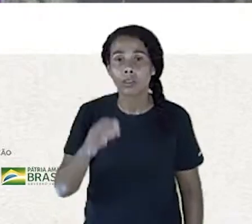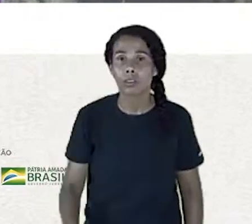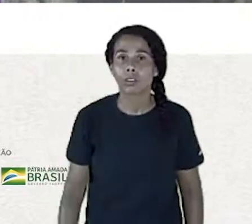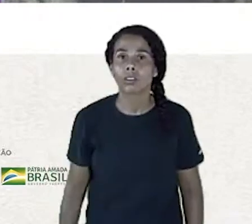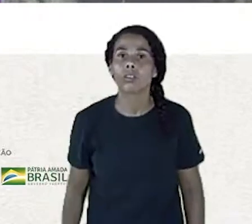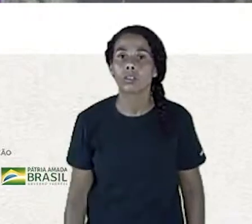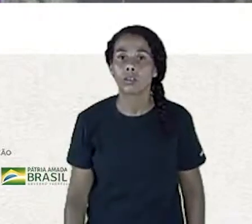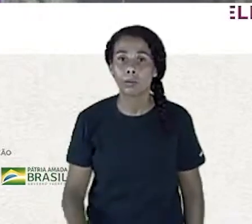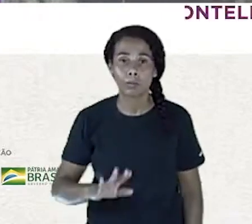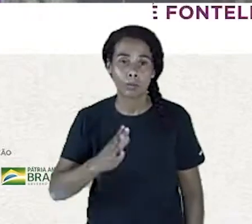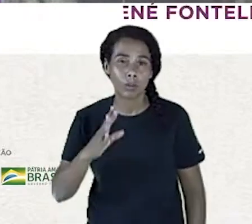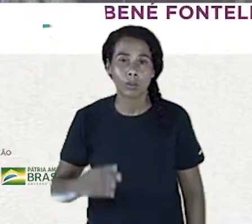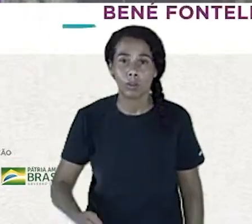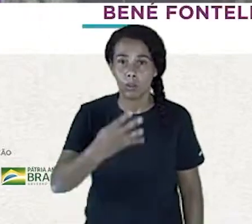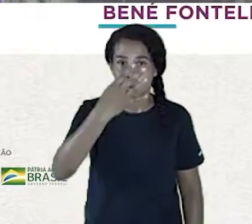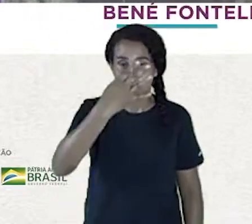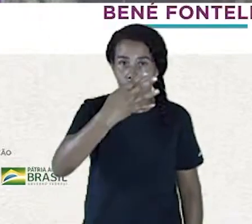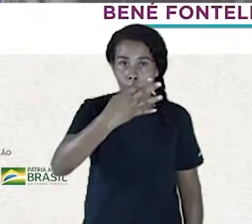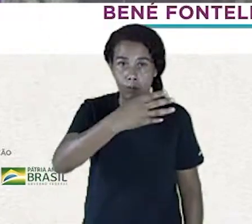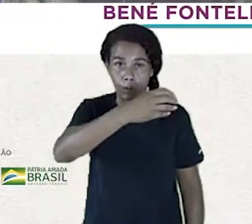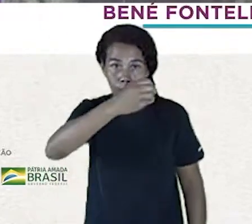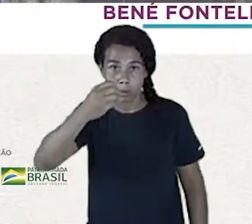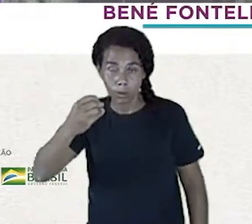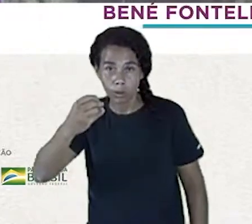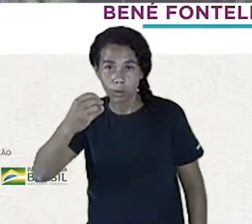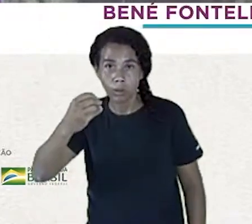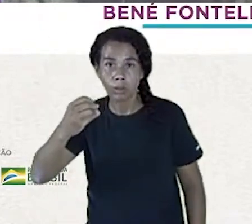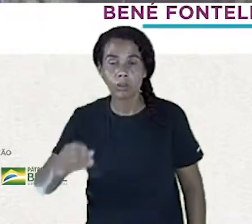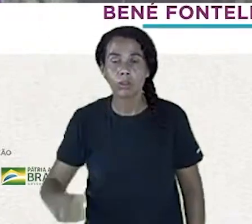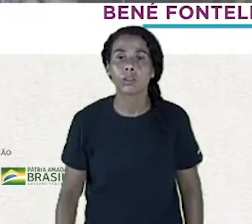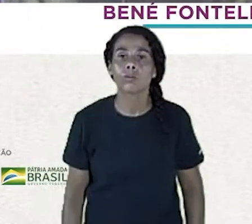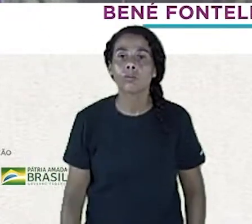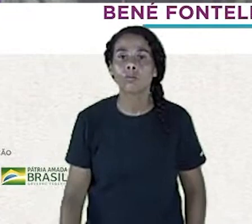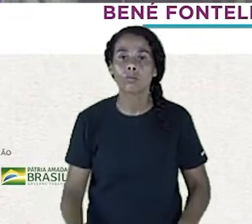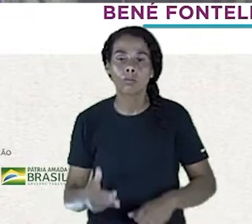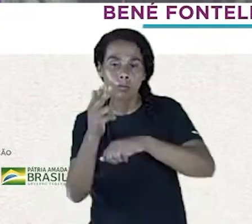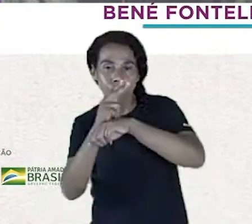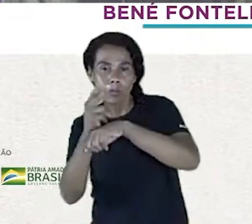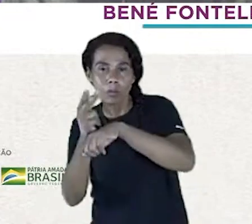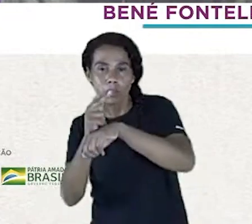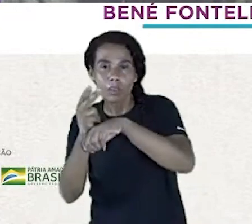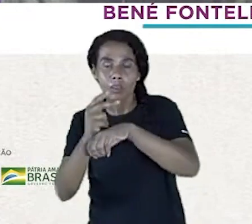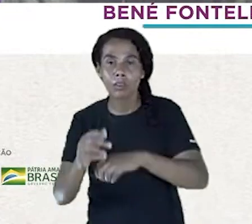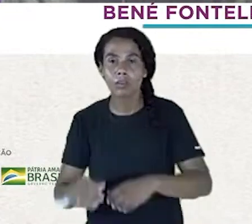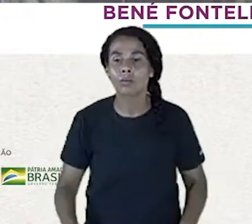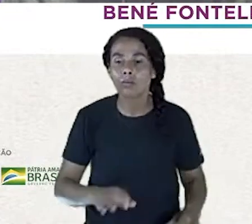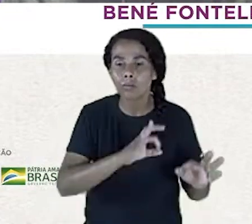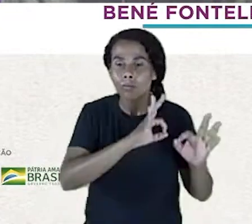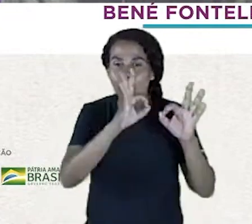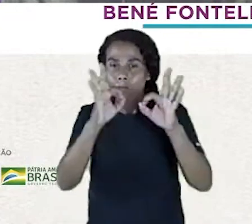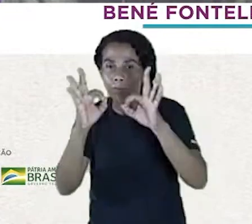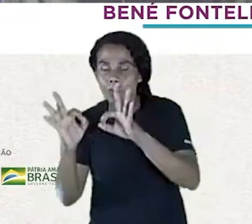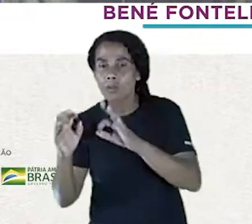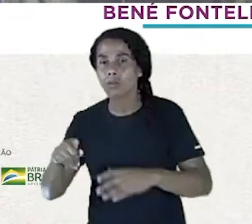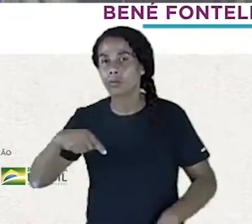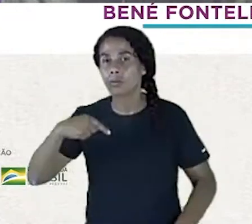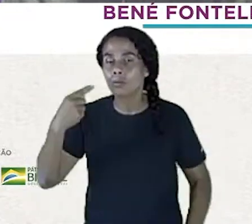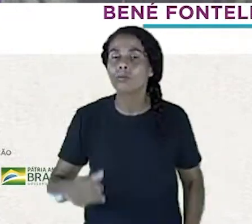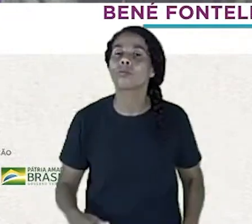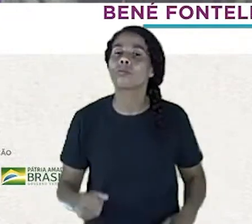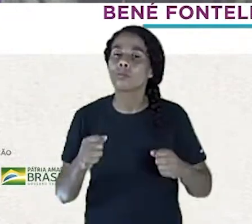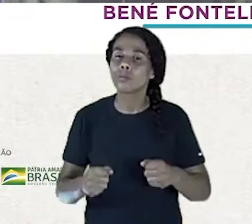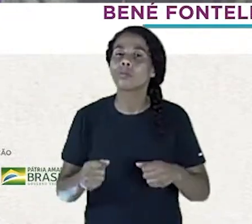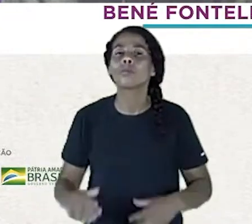TV, programas presenciais, né, gravados e ali depositados como uma espécie de memória da arte